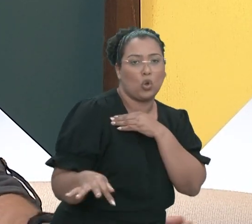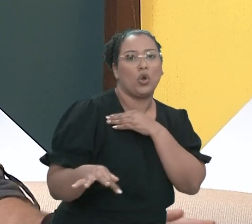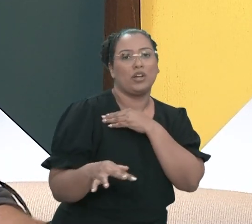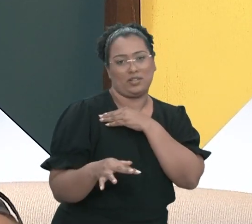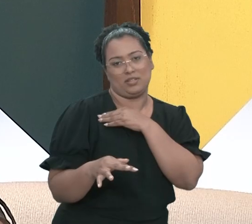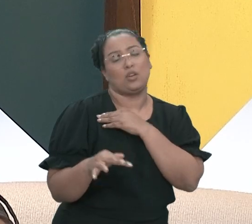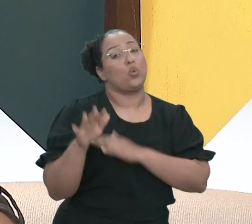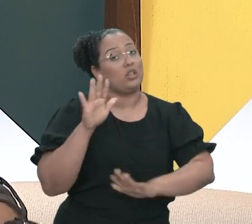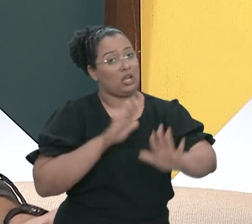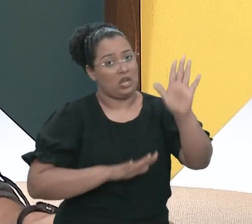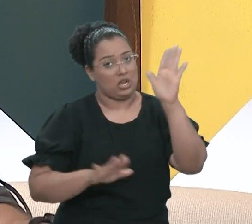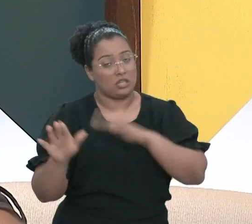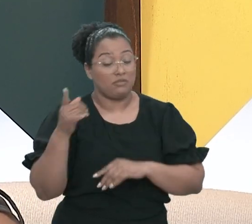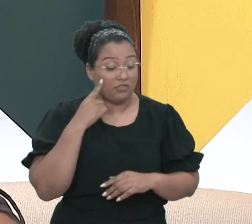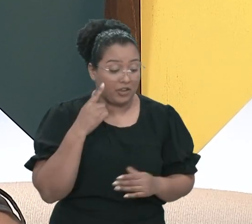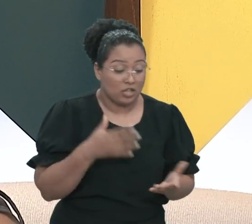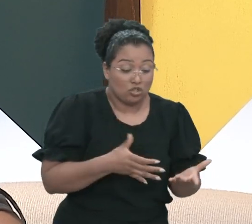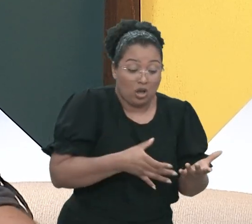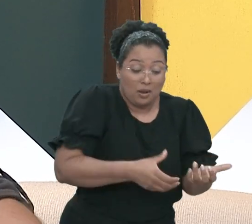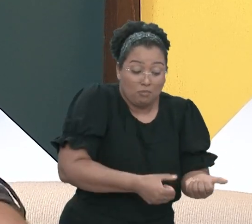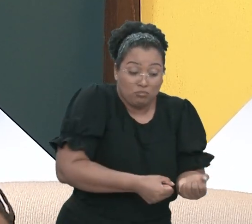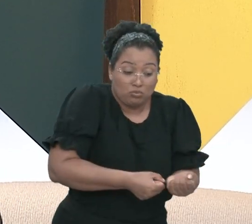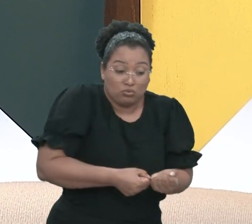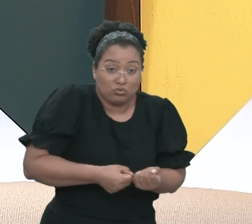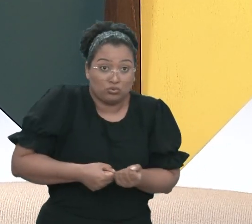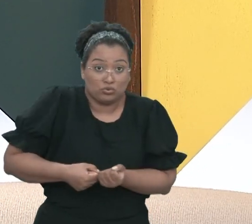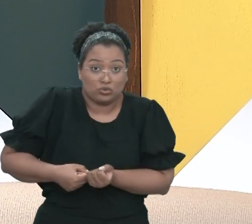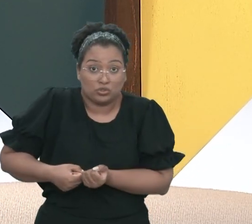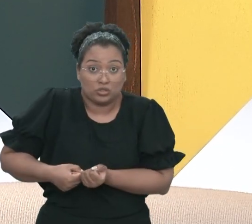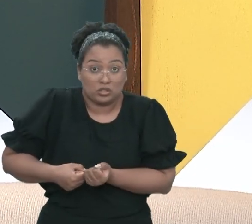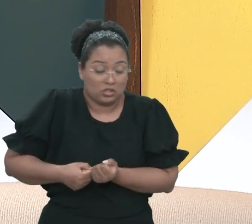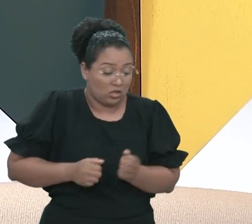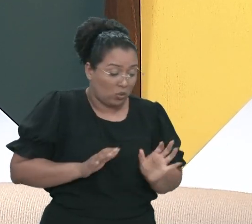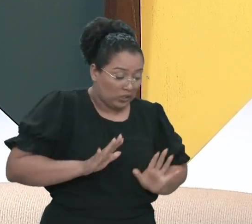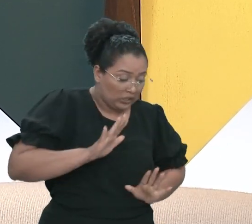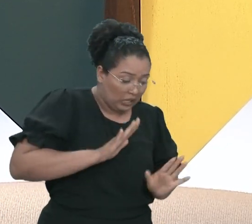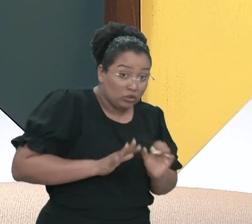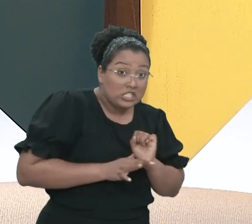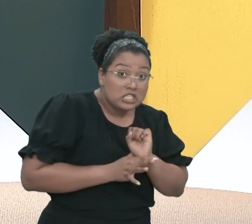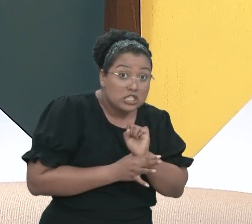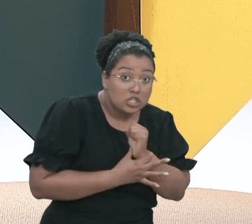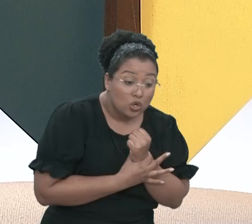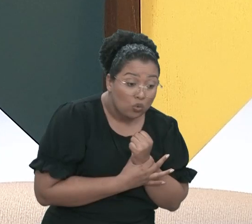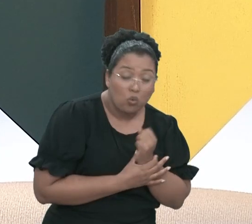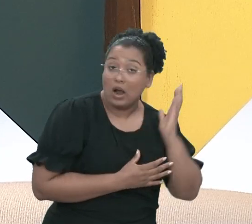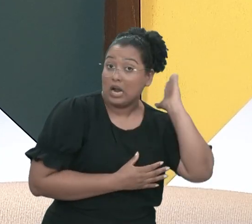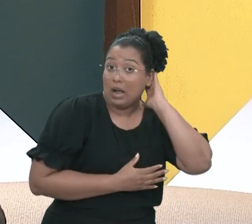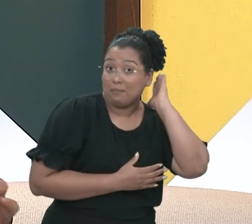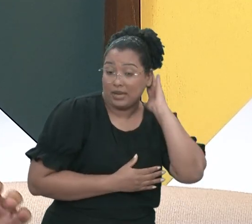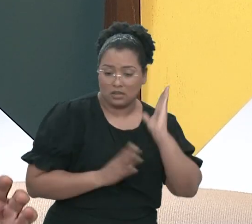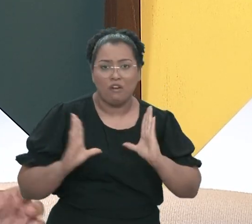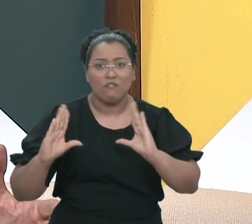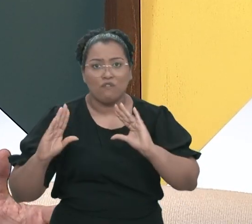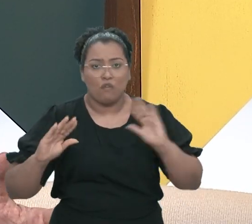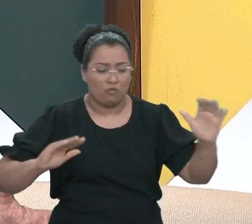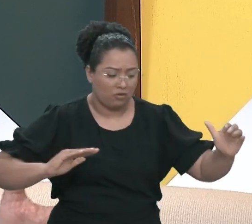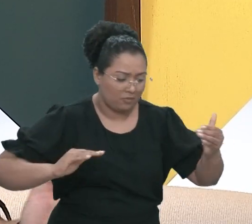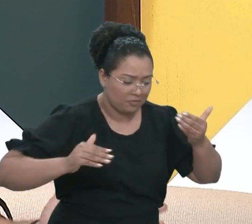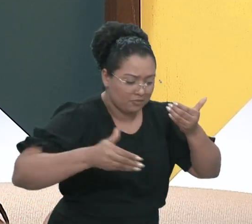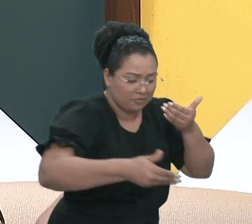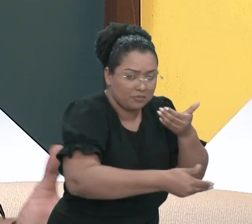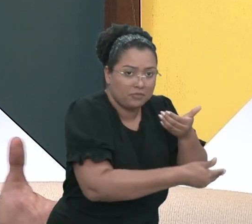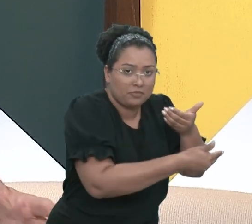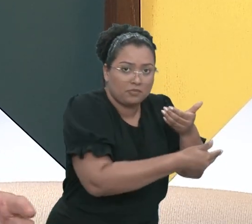Então é afastar, liberar o ambiente, trazer a pessoa para um ambiente seguro, proteger a cabeça e, se